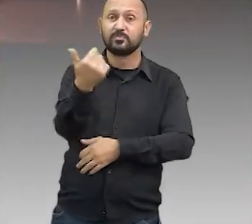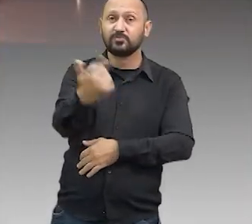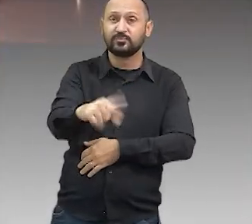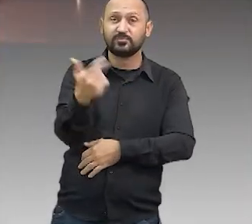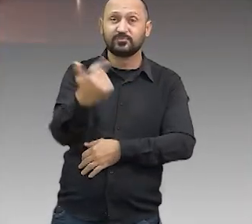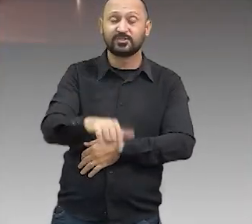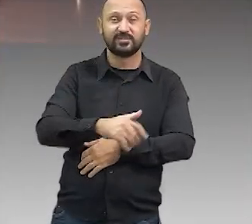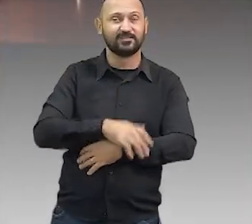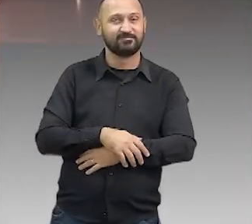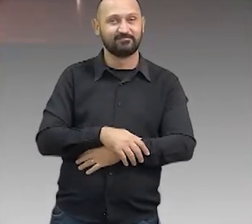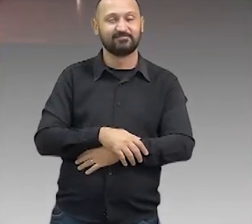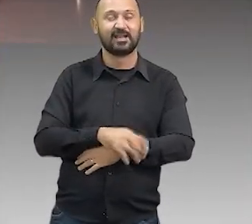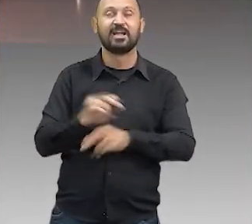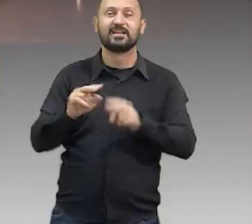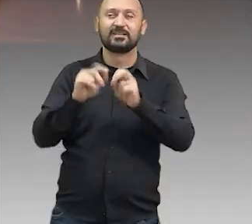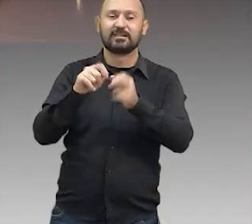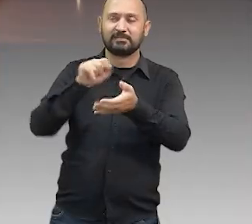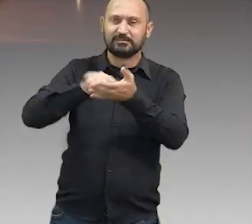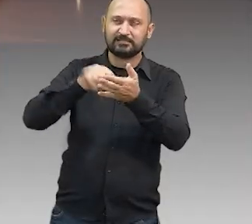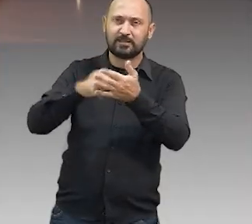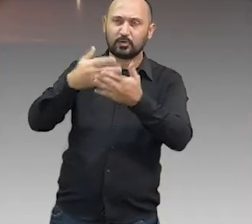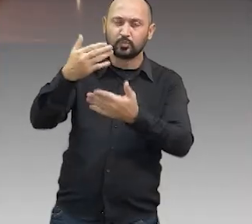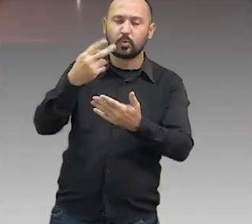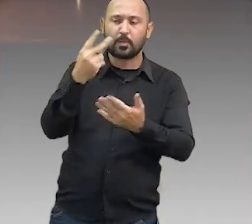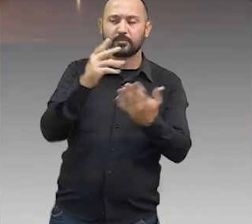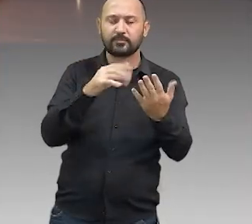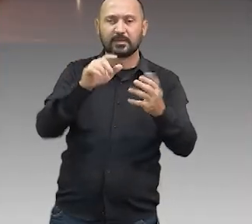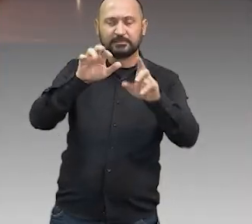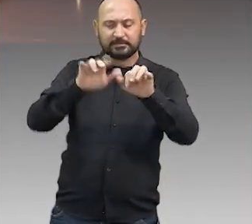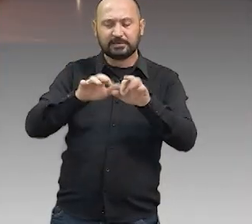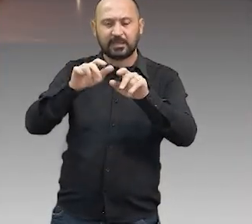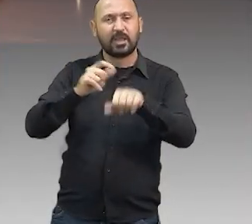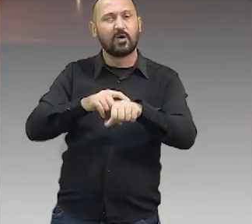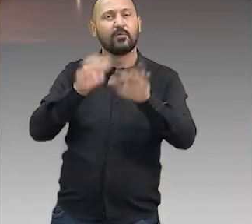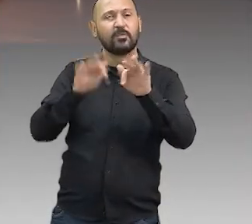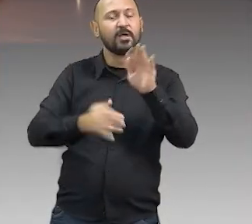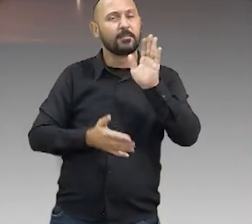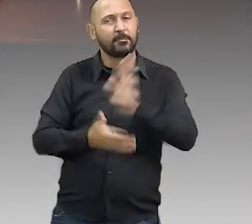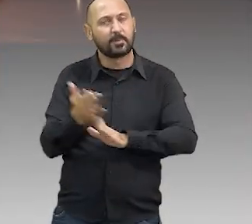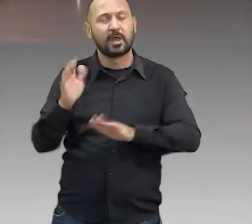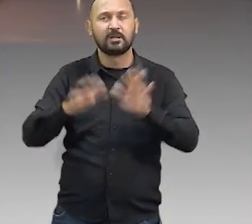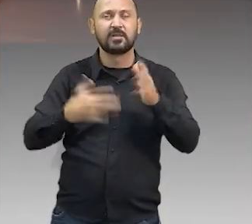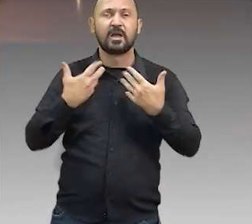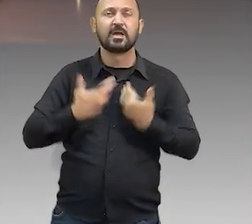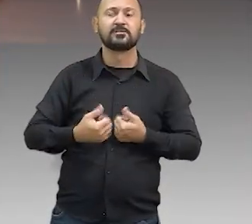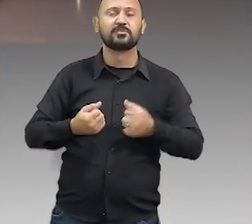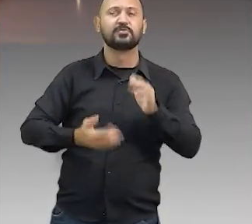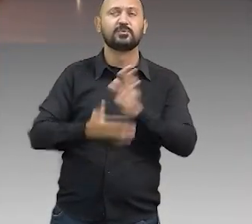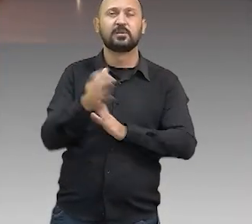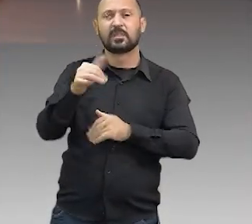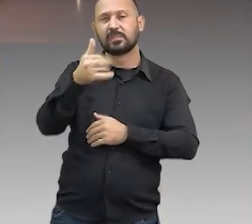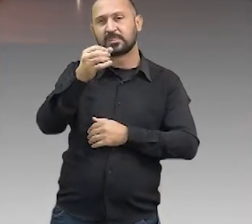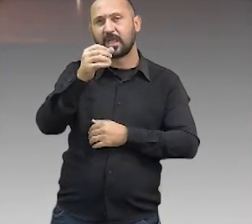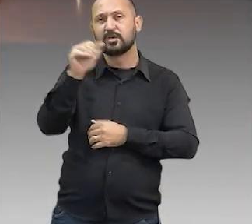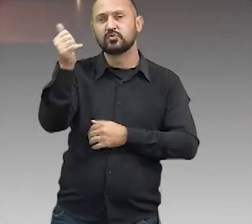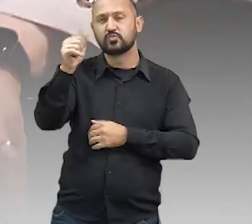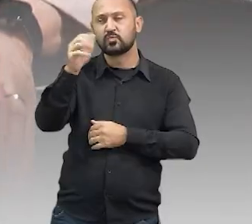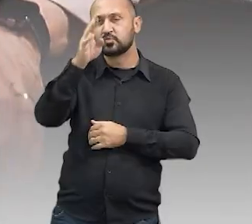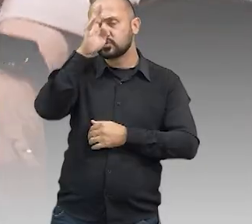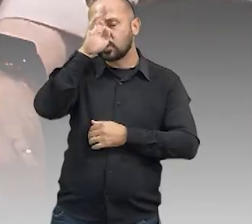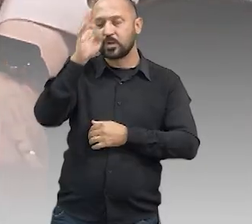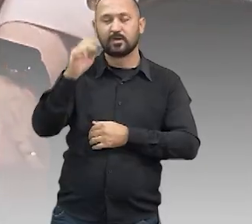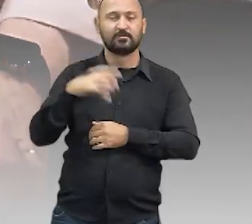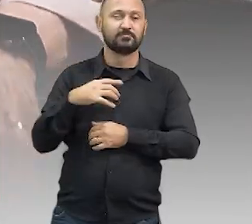até fechar a página, que eu tinha 2 páginas, até fechar, ia embora. Às vezes, cansei de sair do jornal 10, 11 horas da noite. Hoje,